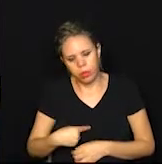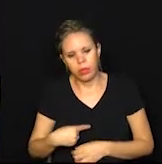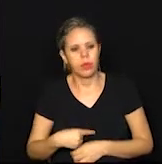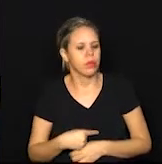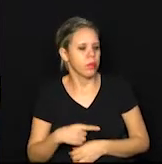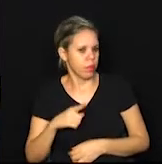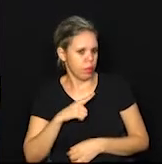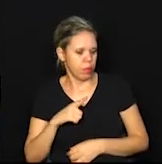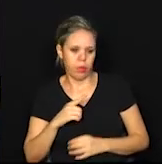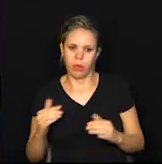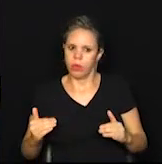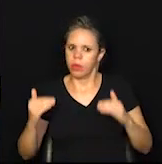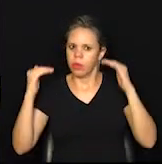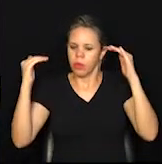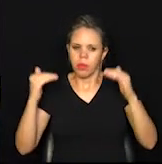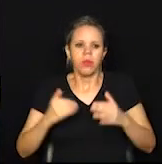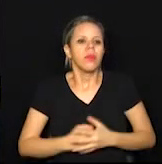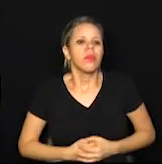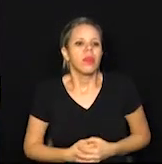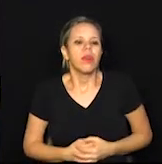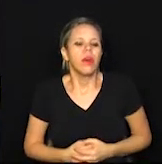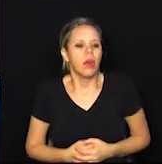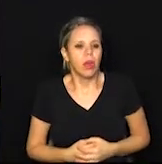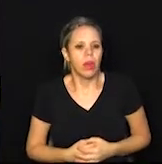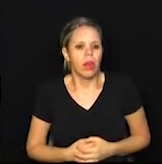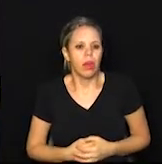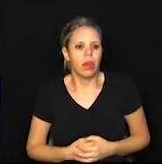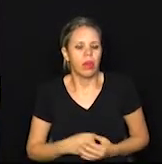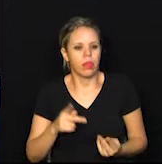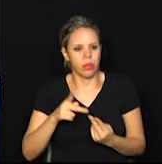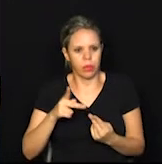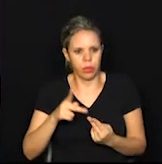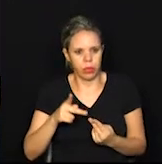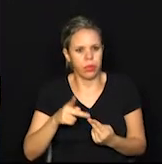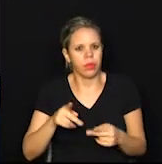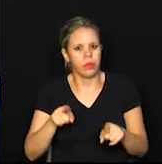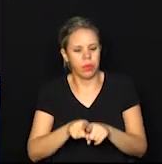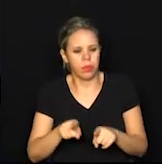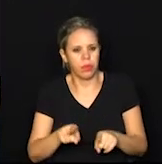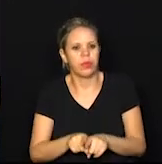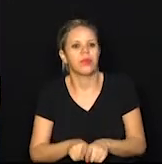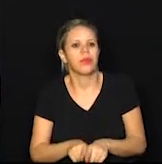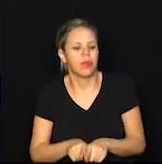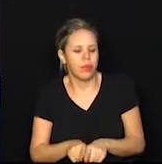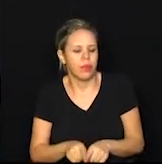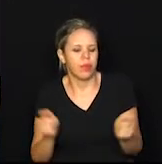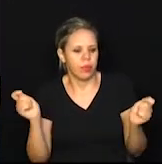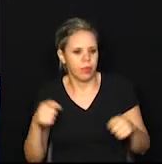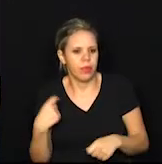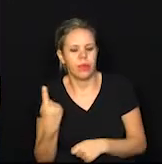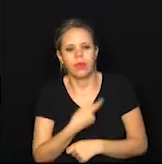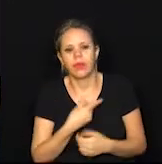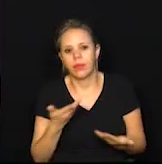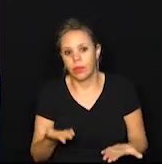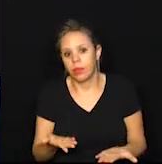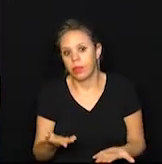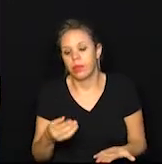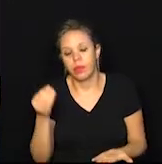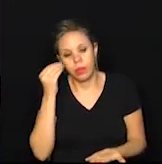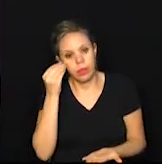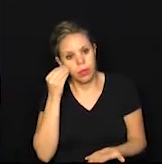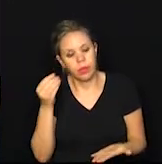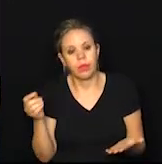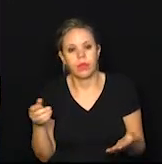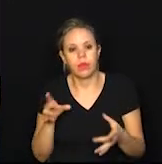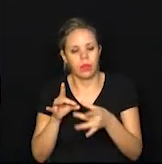tem veio da Unip, eu acho que também esse é um grande potencial para a gente. Então, a gente está tentando